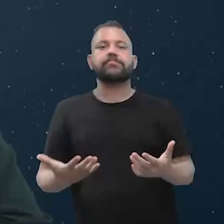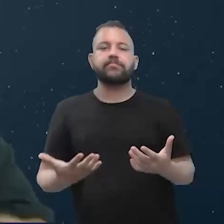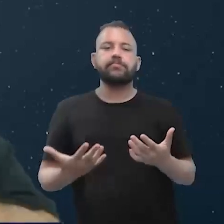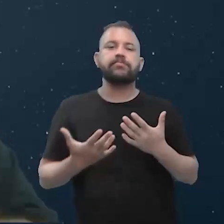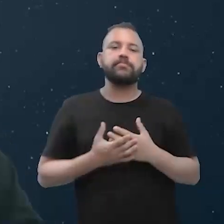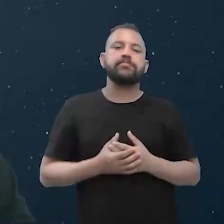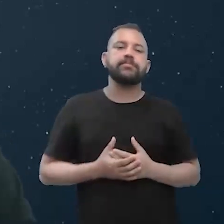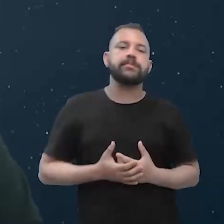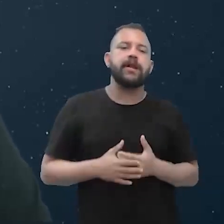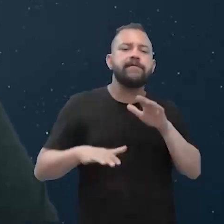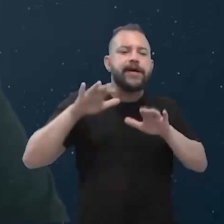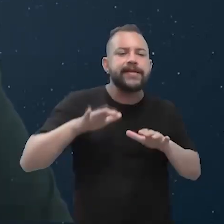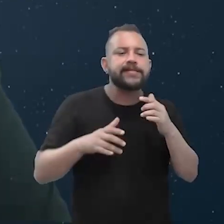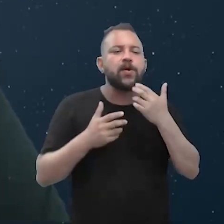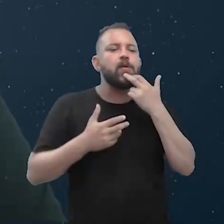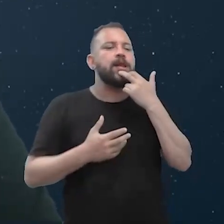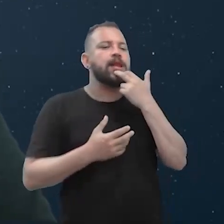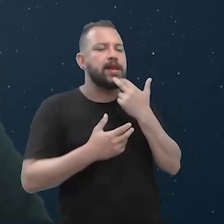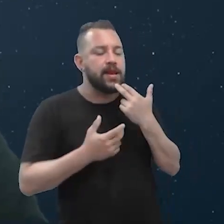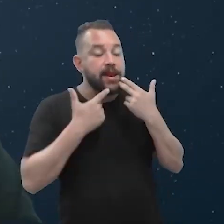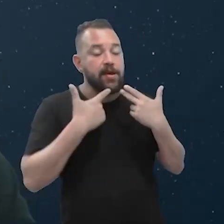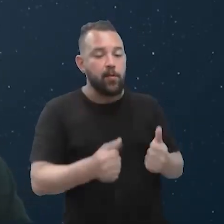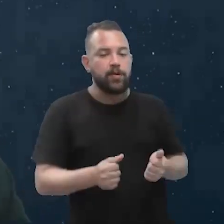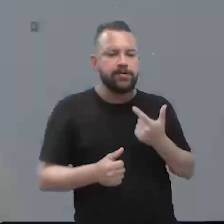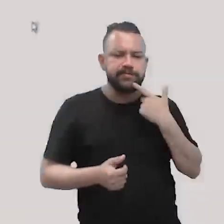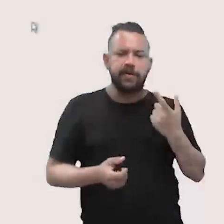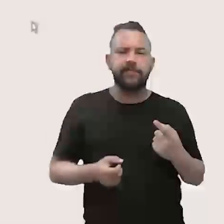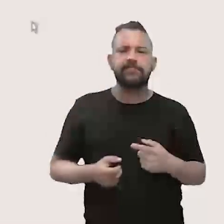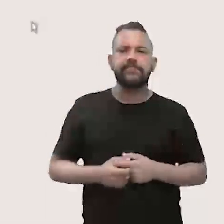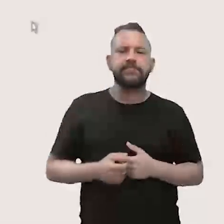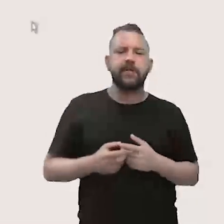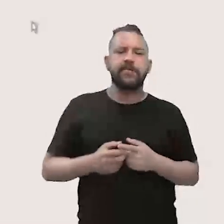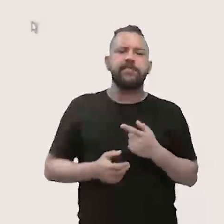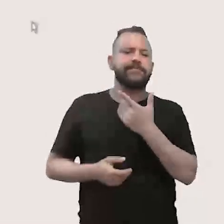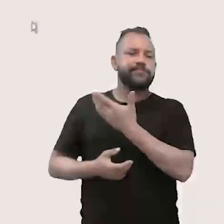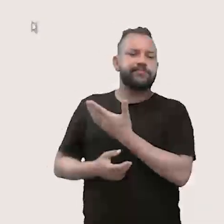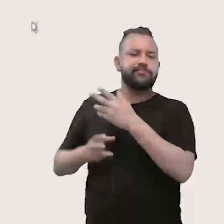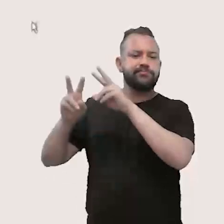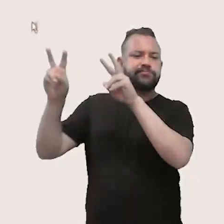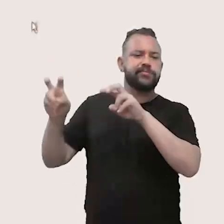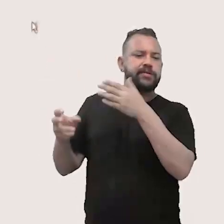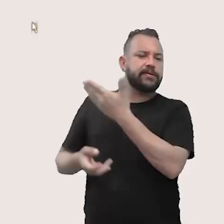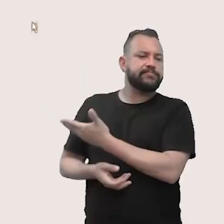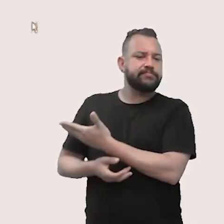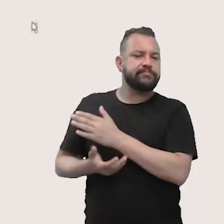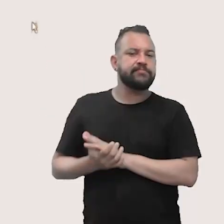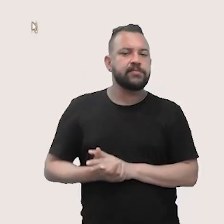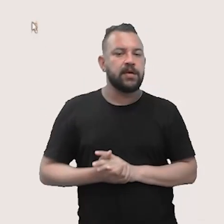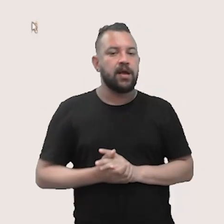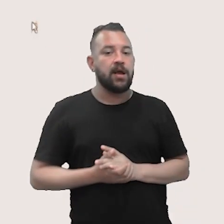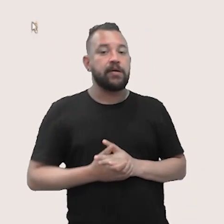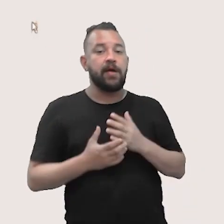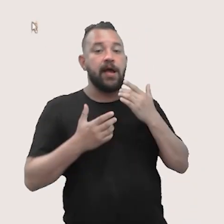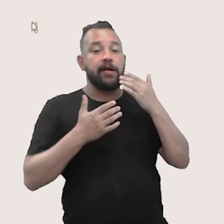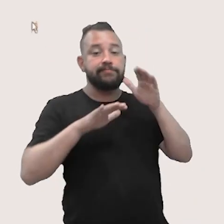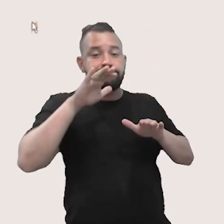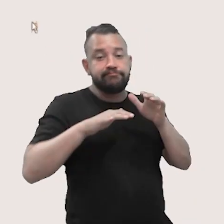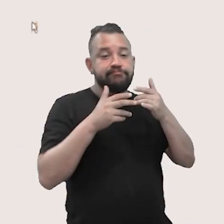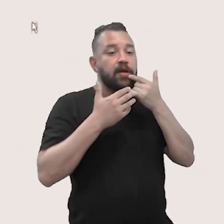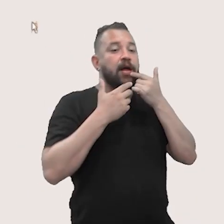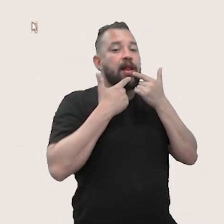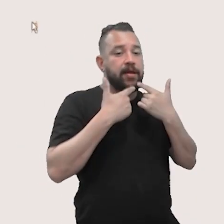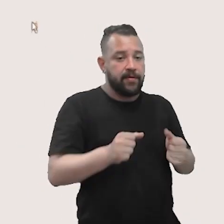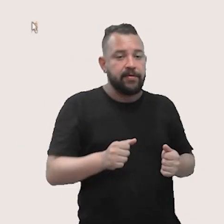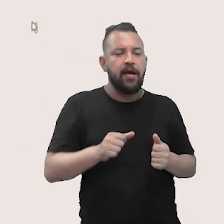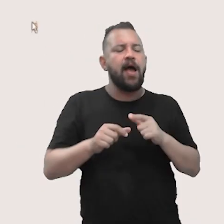variações linguísticas. Vamos lá, vamos dar uma olhada aí, que a gente vai começar a falar disso aí, ó. Olha para cá, olha aí. As variações linguísticas reúnem as